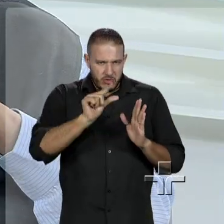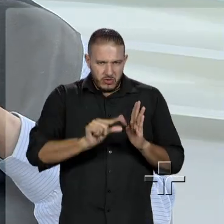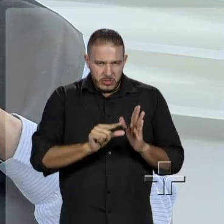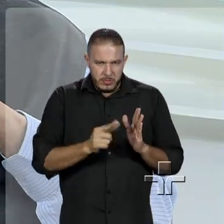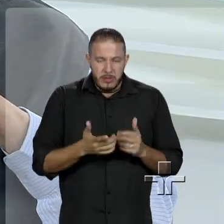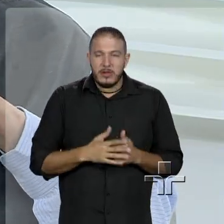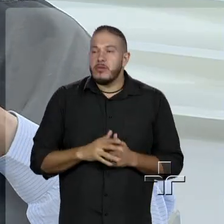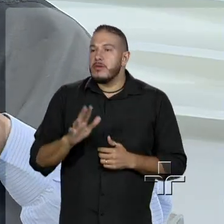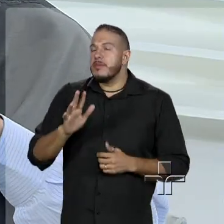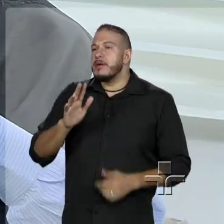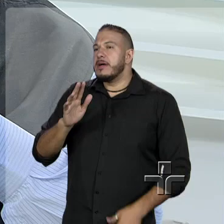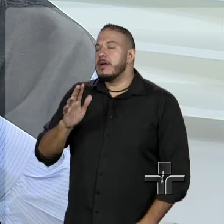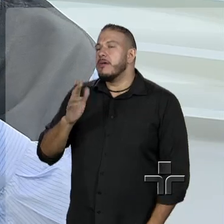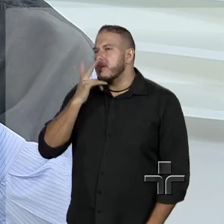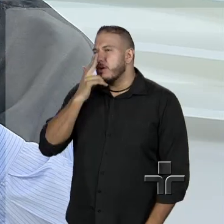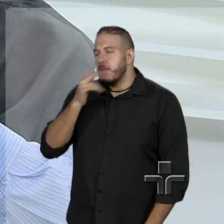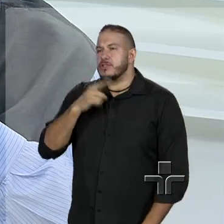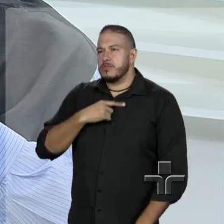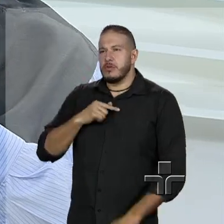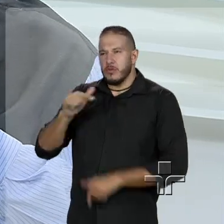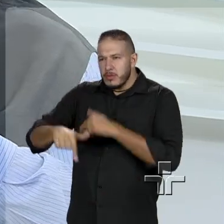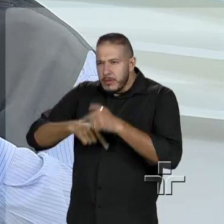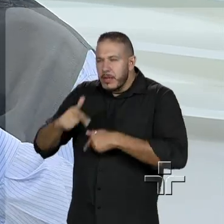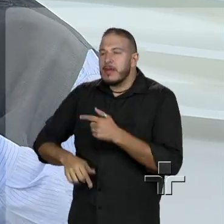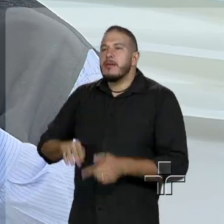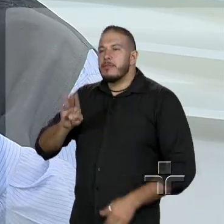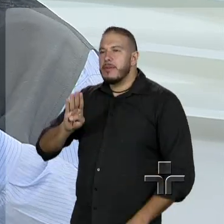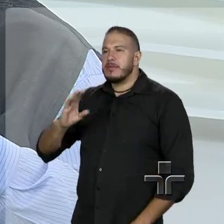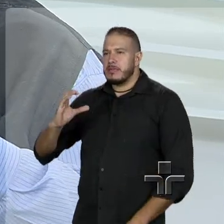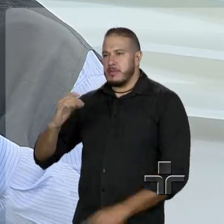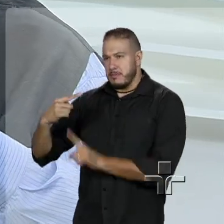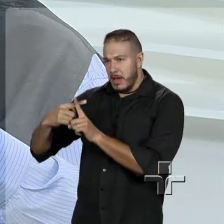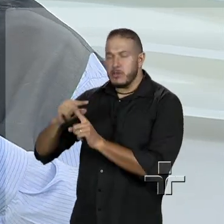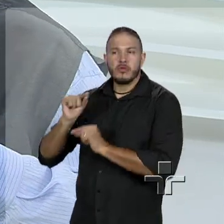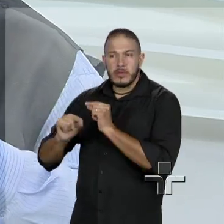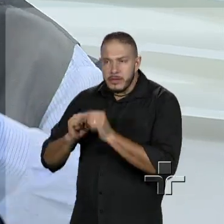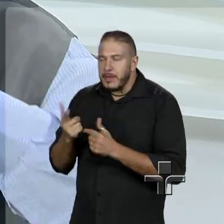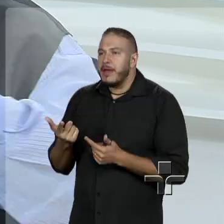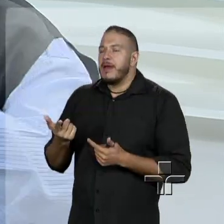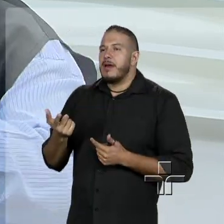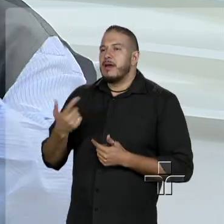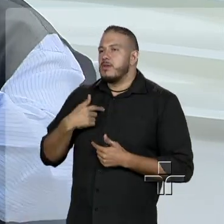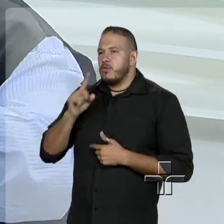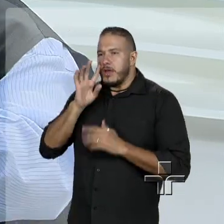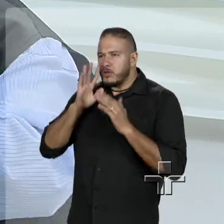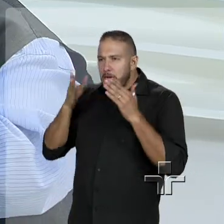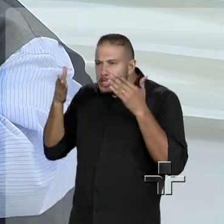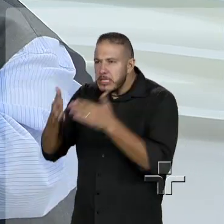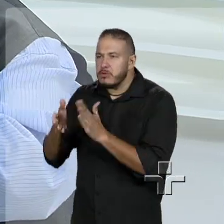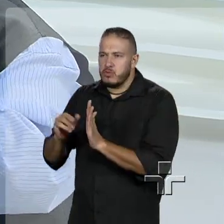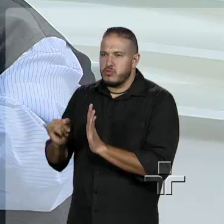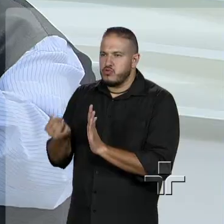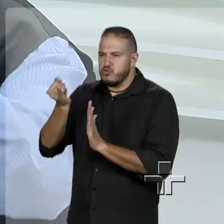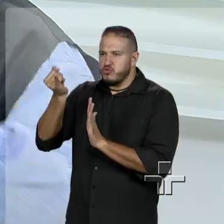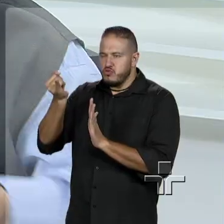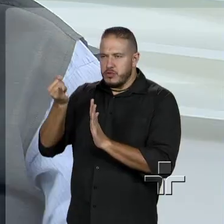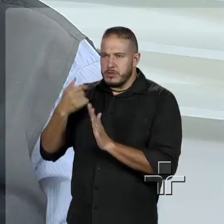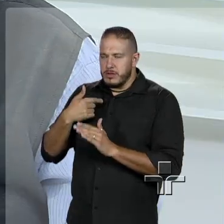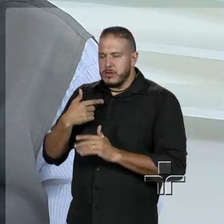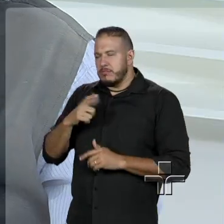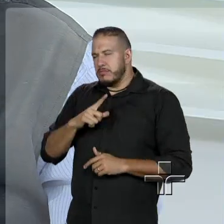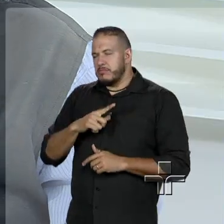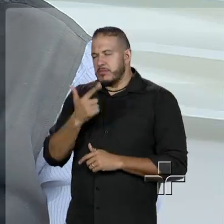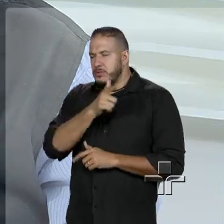seguinte, o trabalho do BC Mais é basicamente, não é na direção dos juros, que tem outros